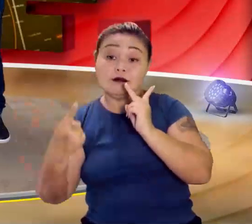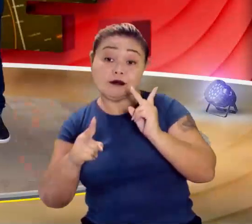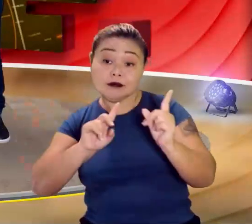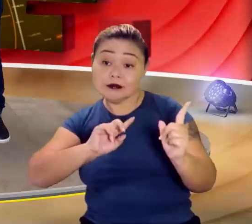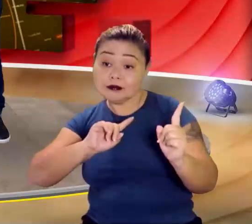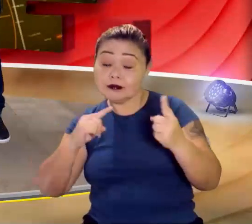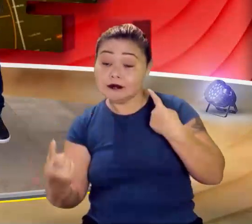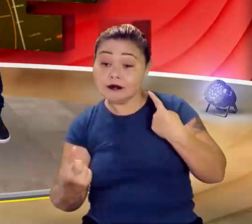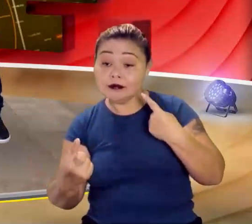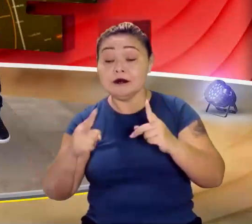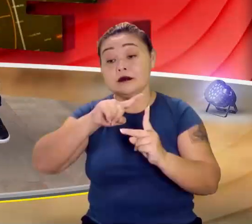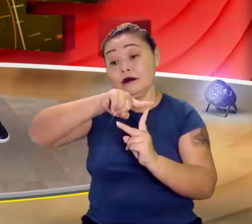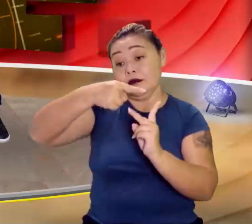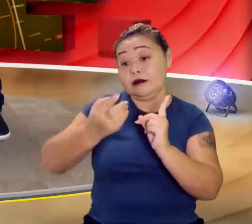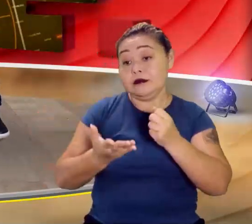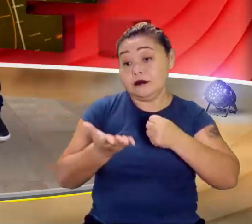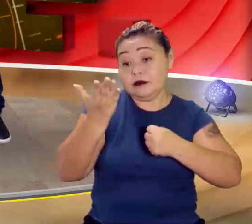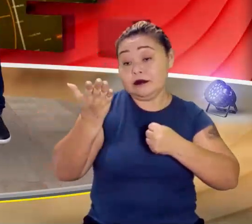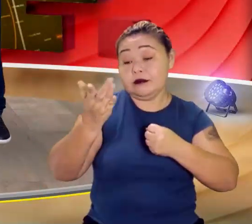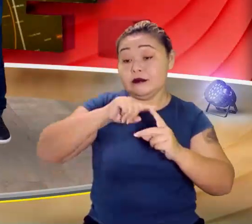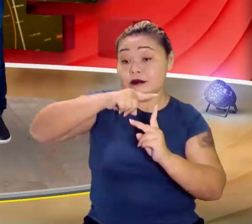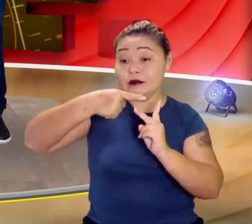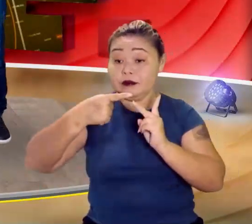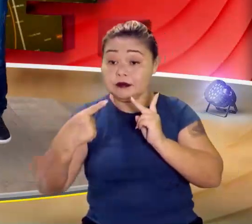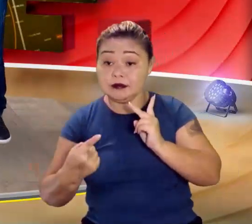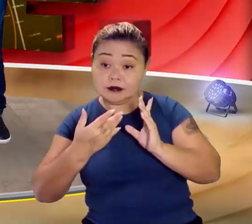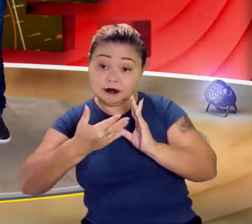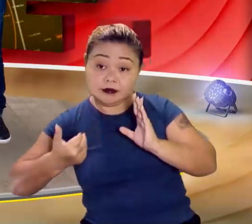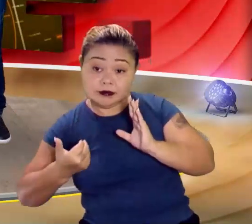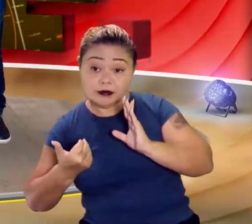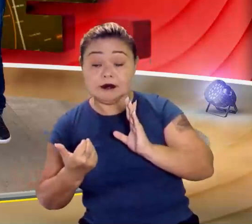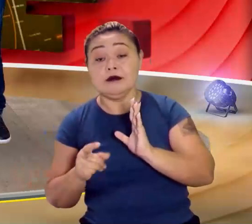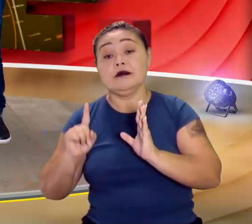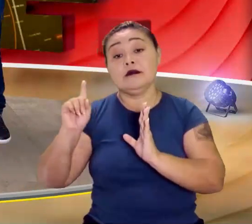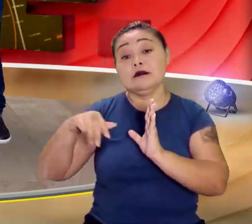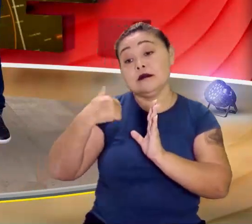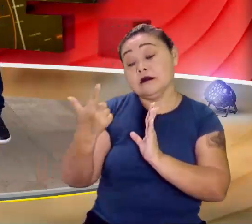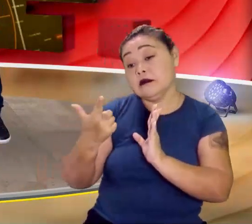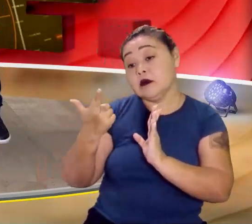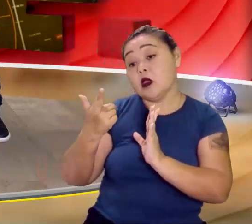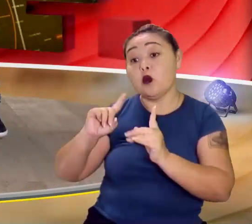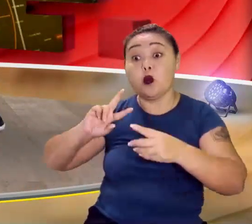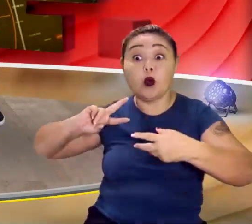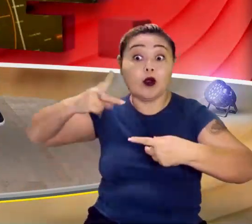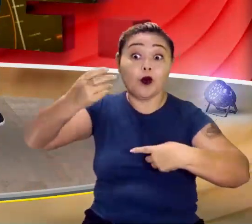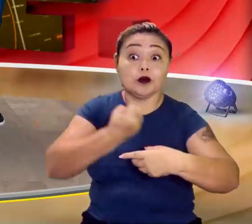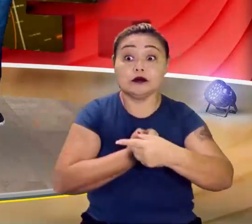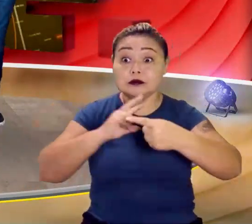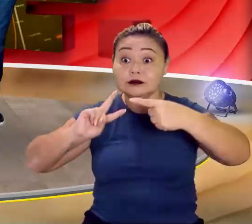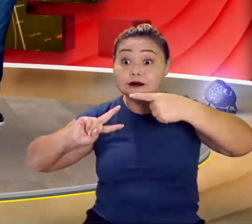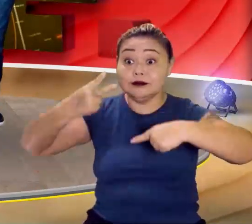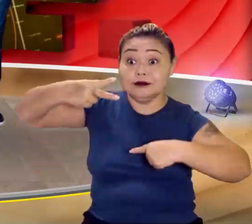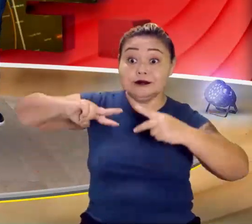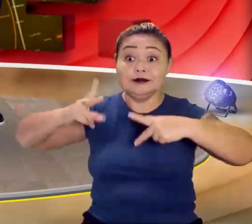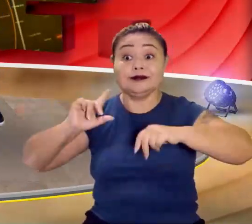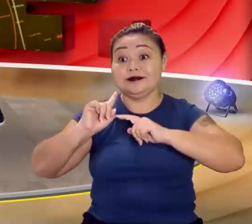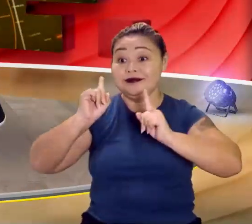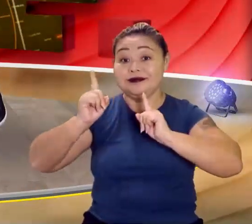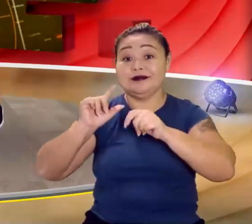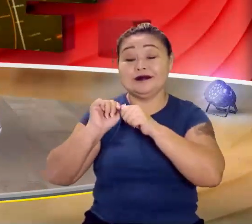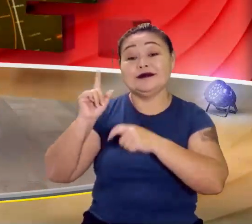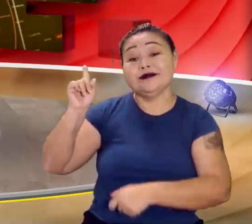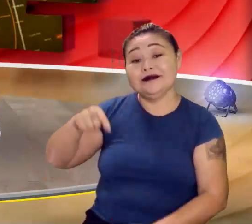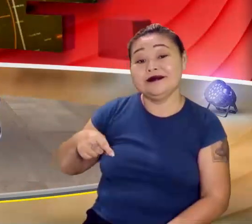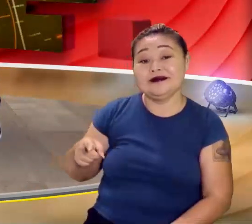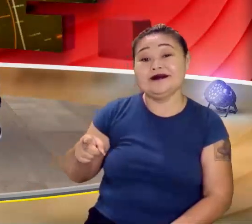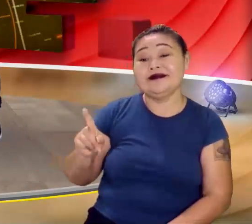Então, elevar ao expoente, a inversa é extrair a raiz, tá? Então, não é só virar o número de cabeça para baixo, tá bom? Tá mais fácil